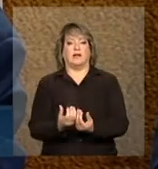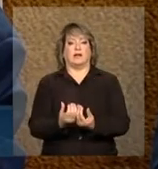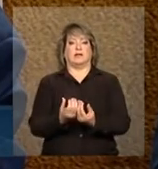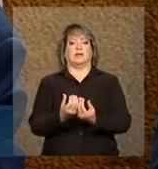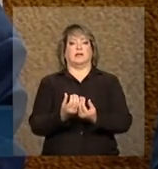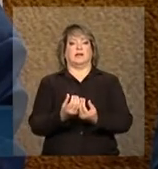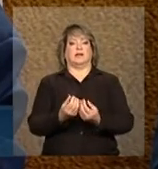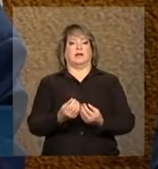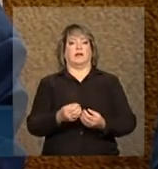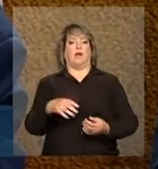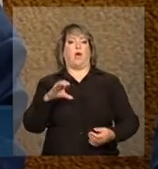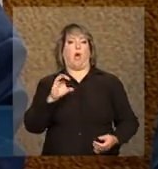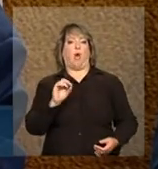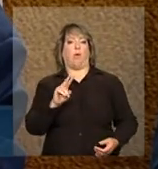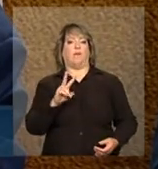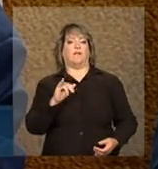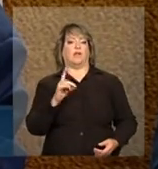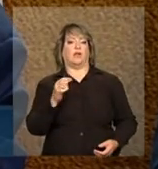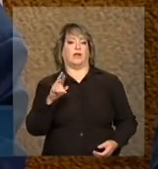ouvidorias,